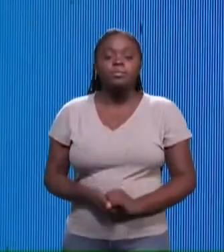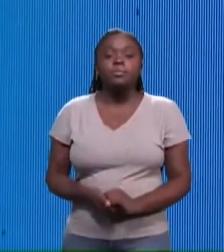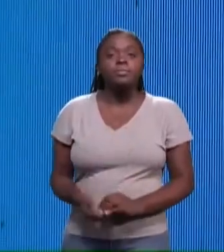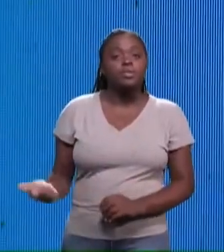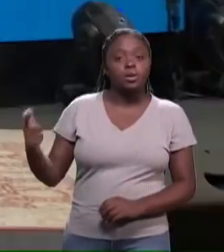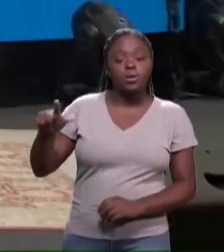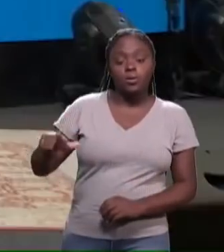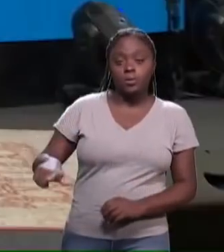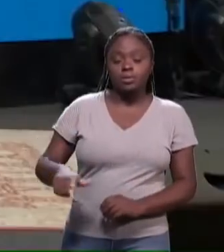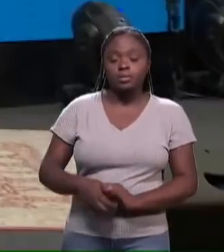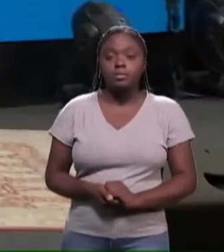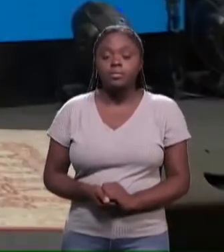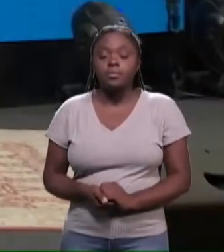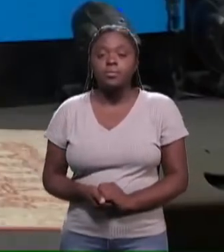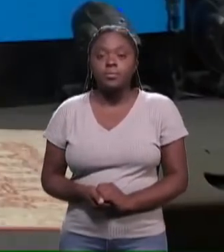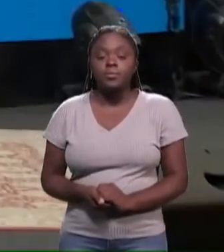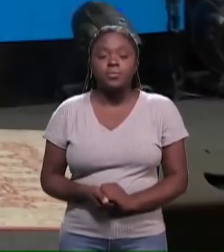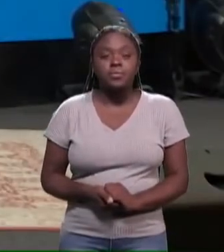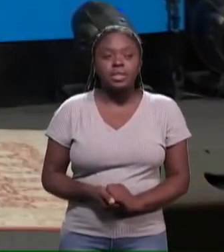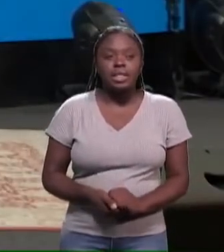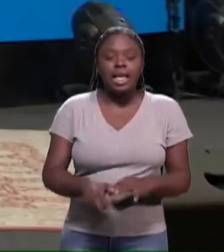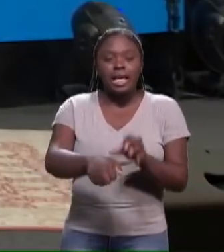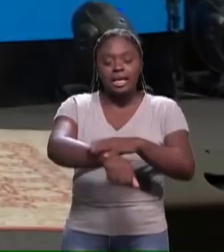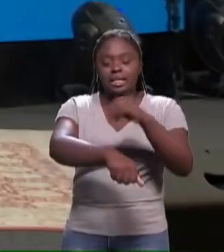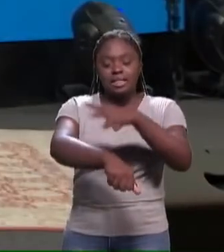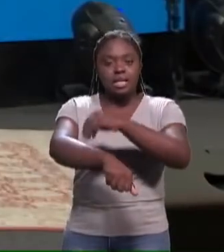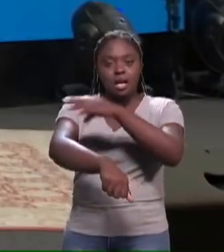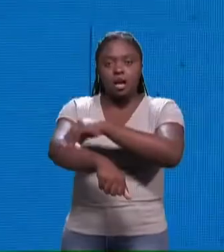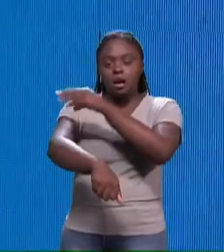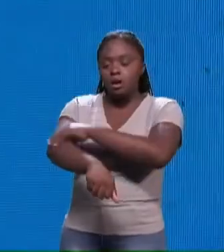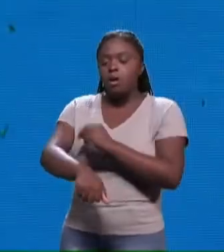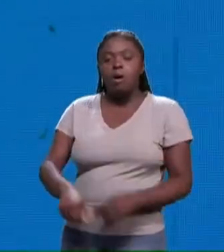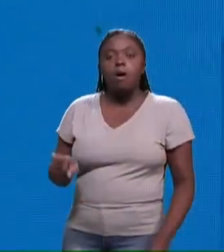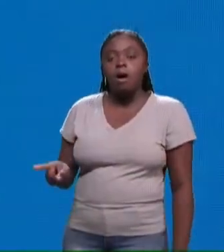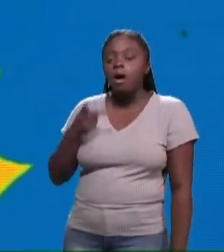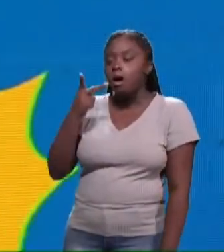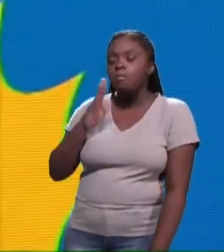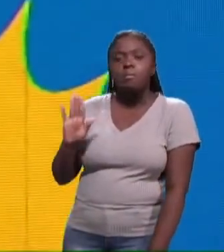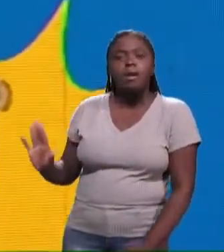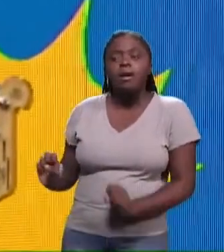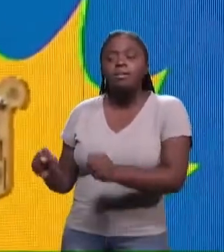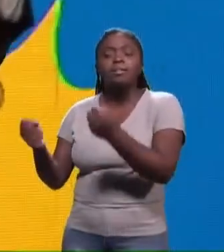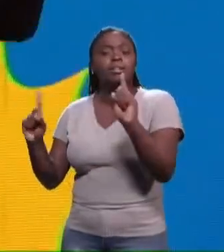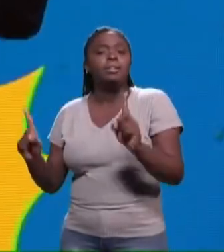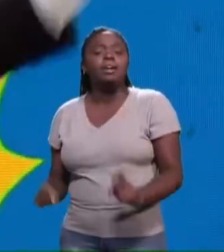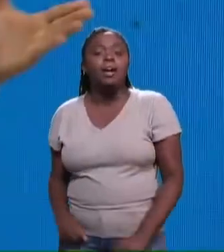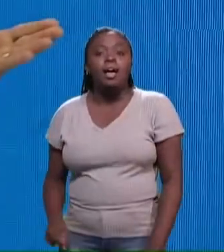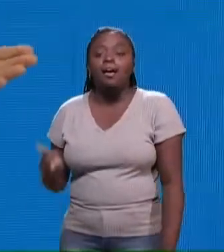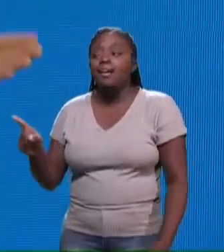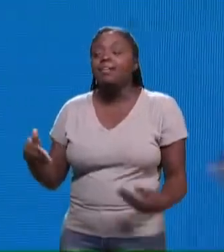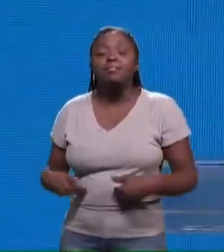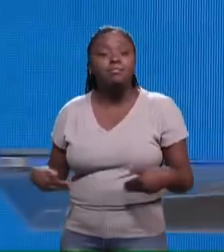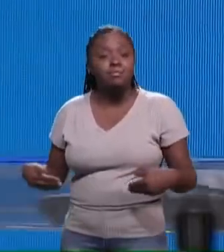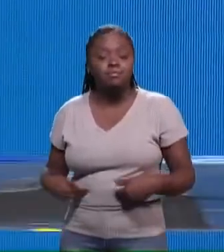Outro personagem bíblico que não resistiu, Esaú. Não resistiu a uma promessa. Gente, o cara estava com